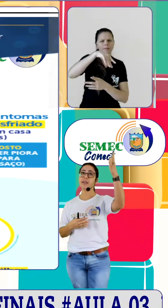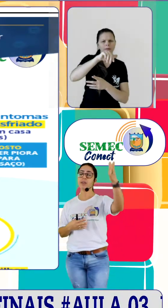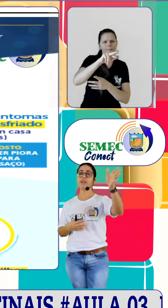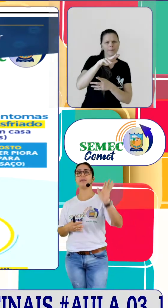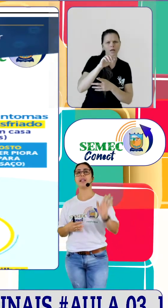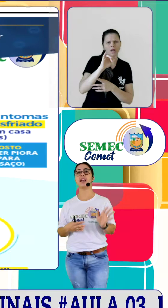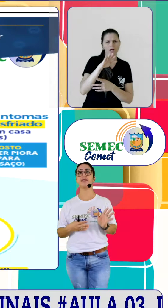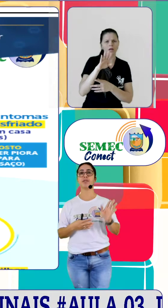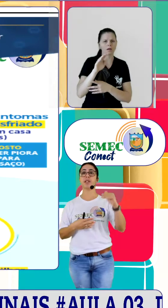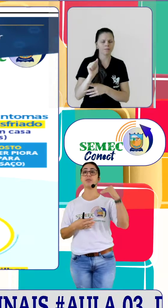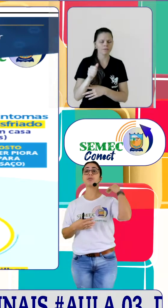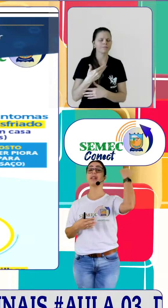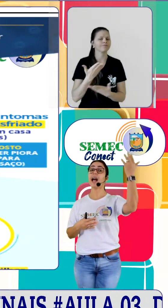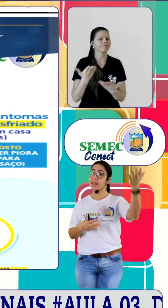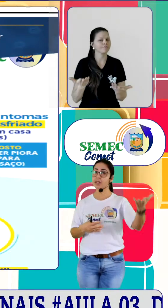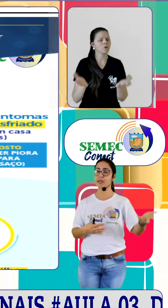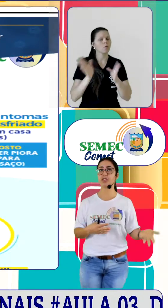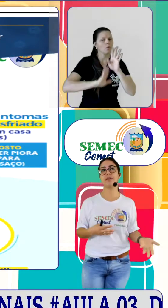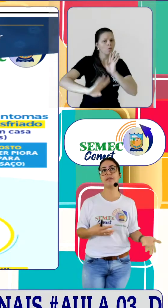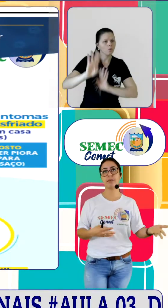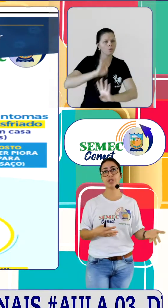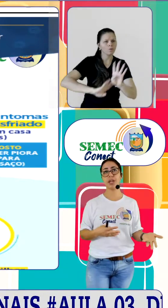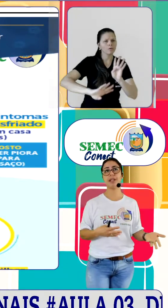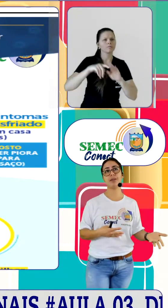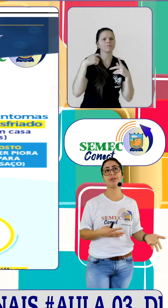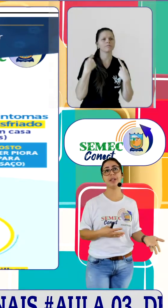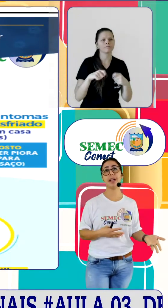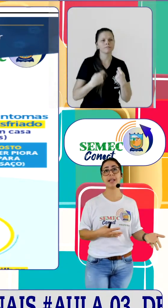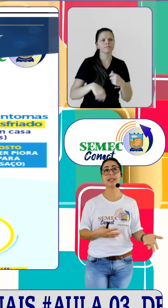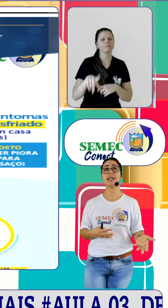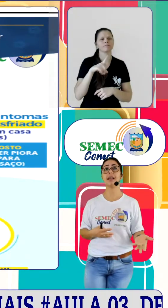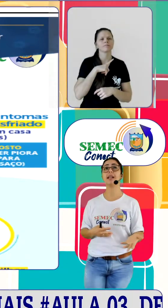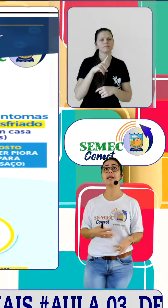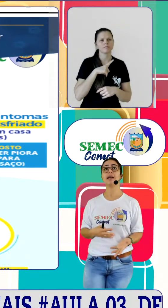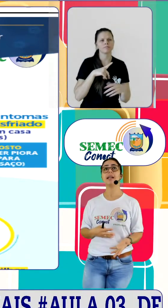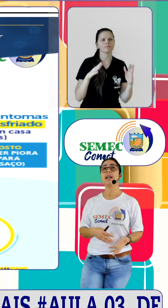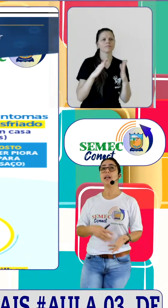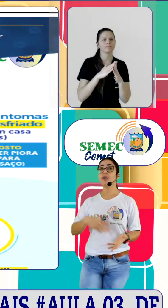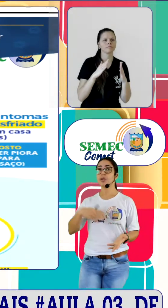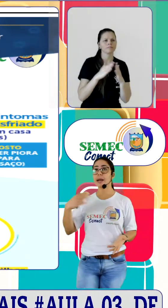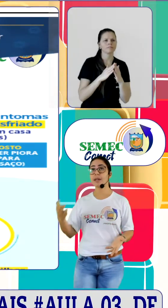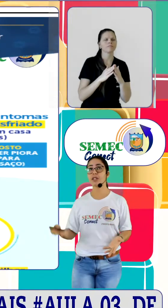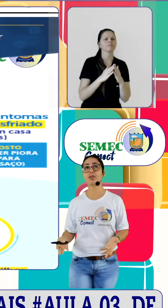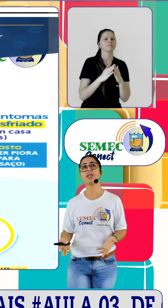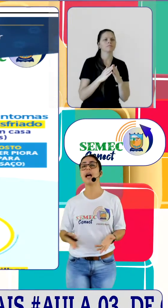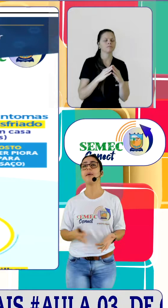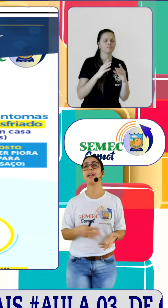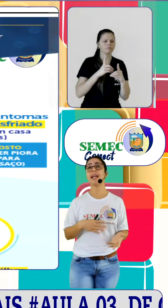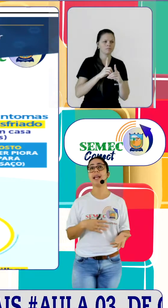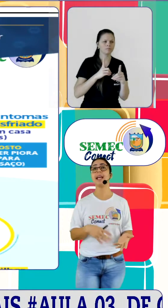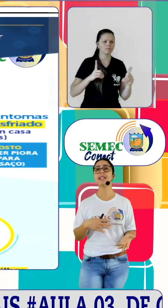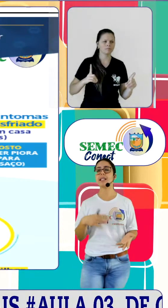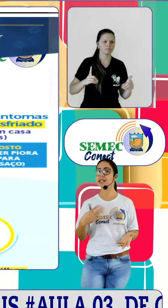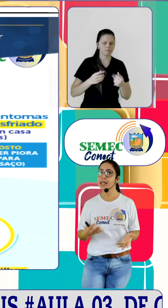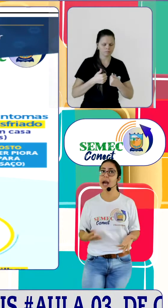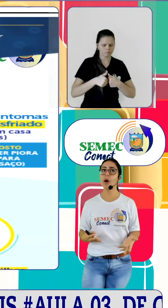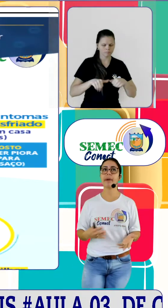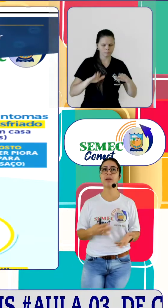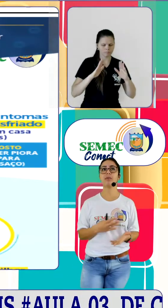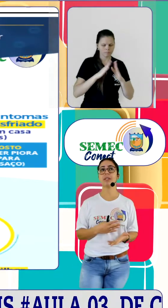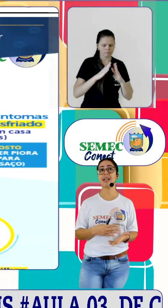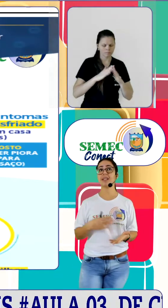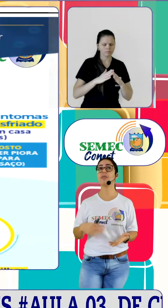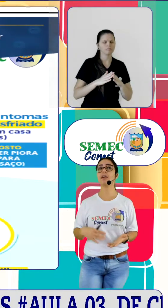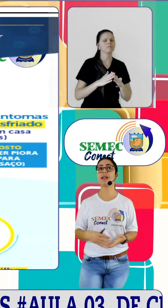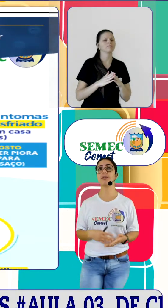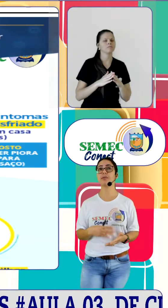aí, novamente, reforçando os cuidados que nós devemos ter dentro de casa, né? O isolamento social ele é essencial para